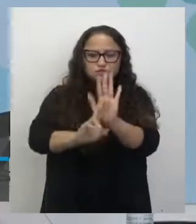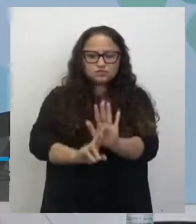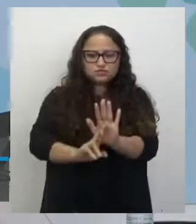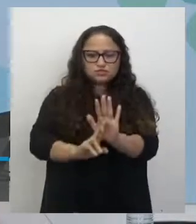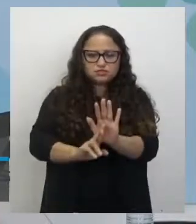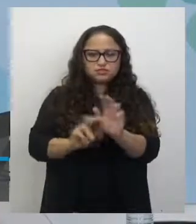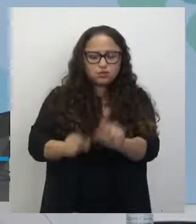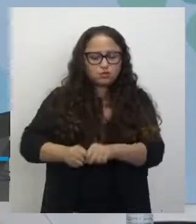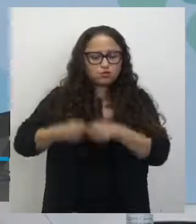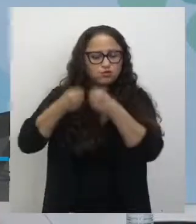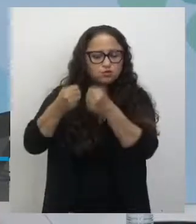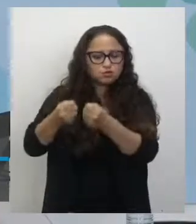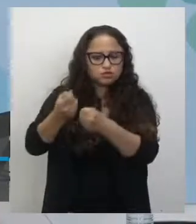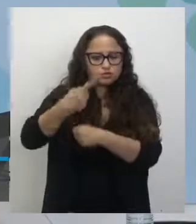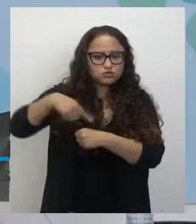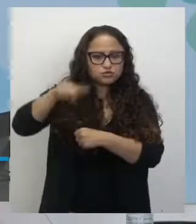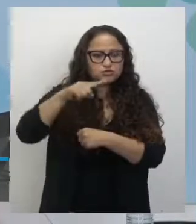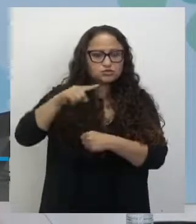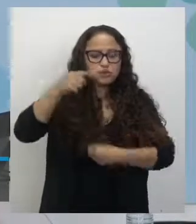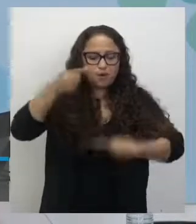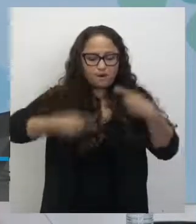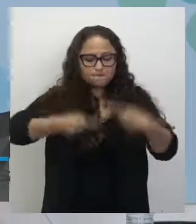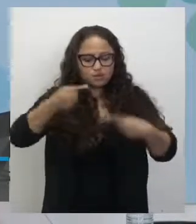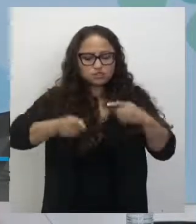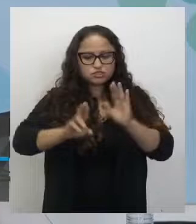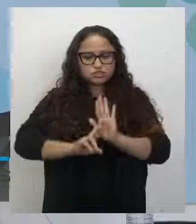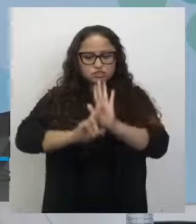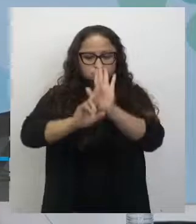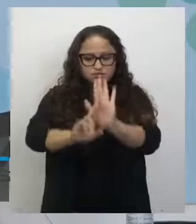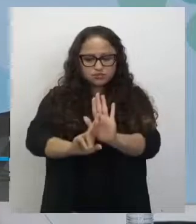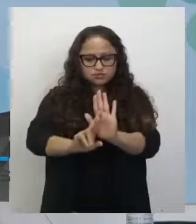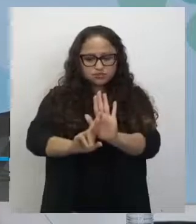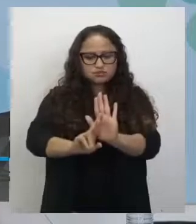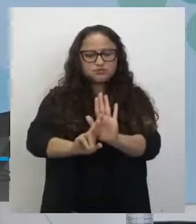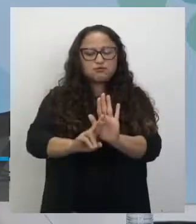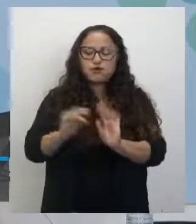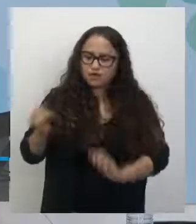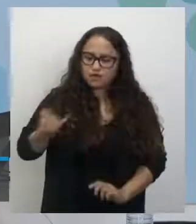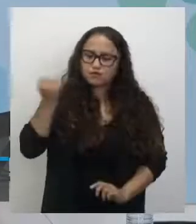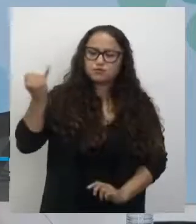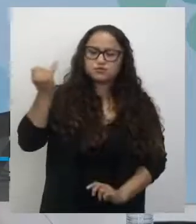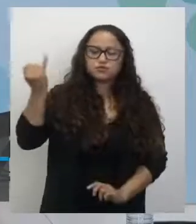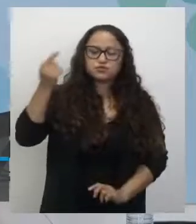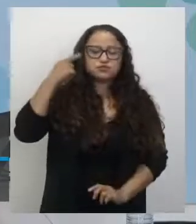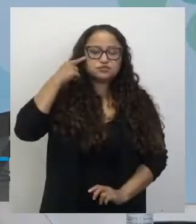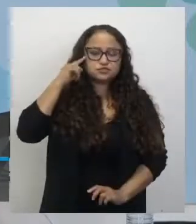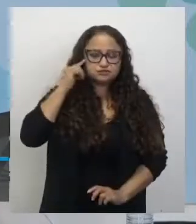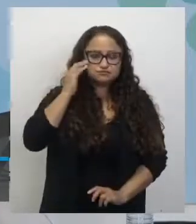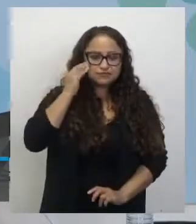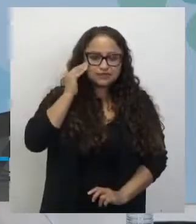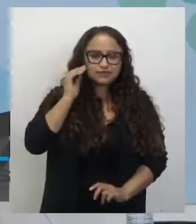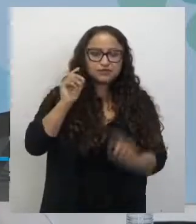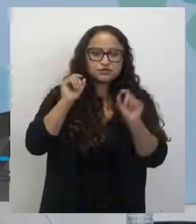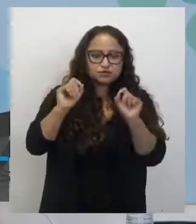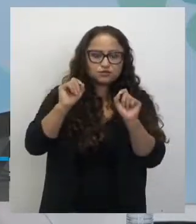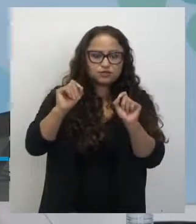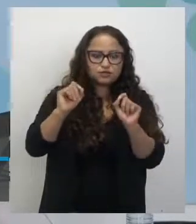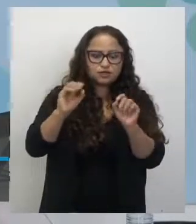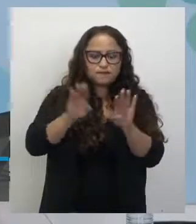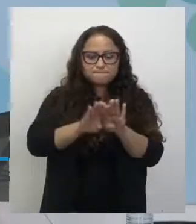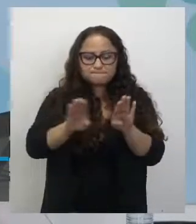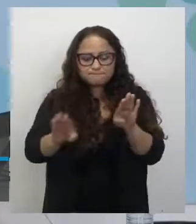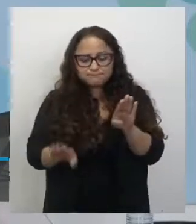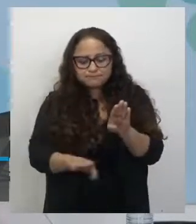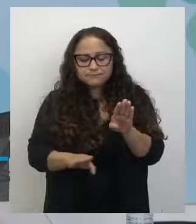porque a gente tem uma política de representação, né? Então é muito importante entender que a questão da minoria é que é uma minoria